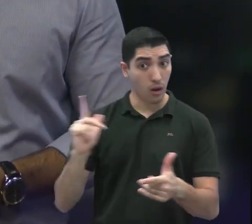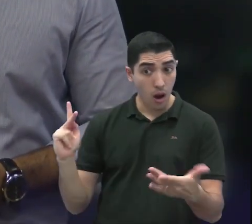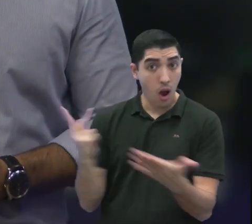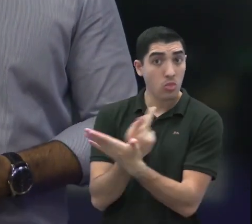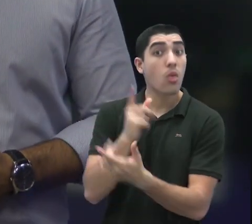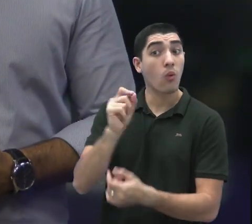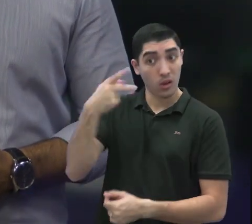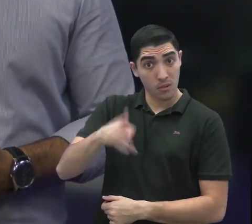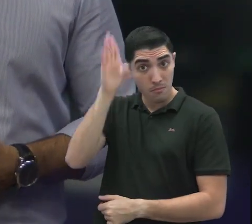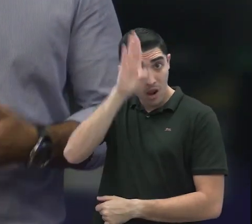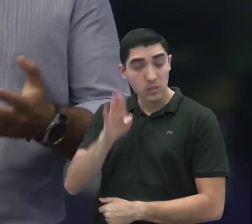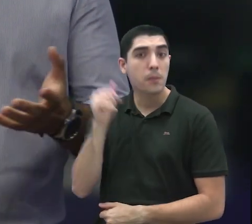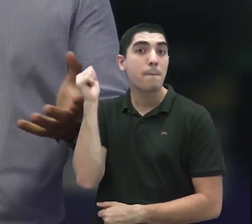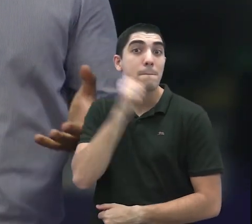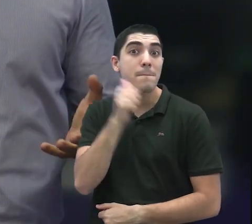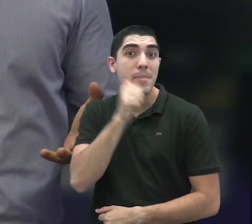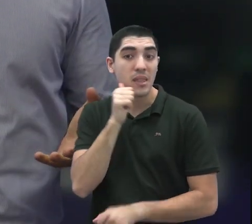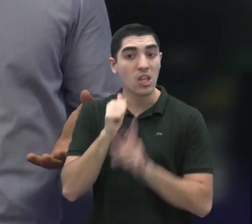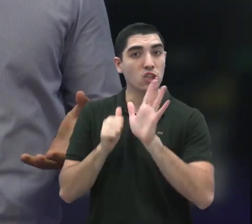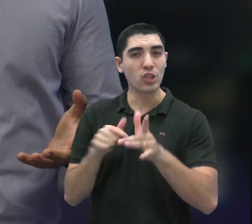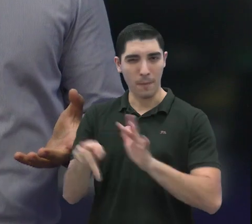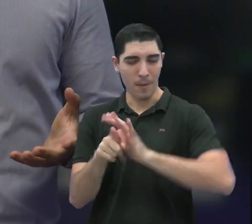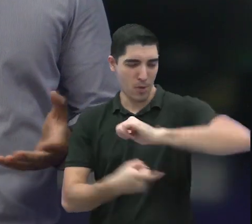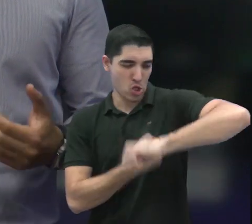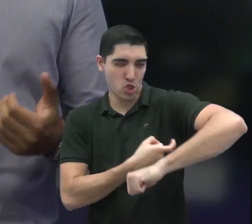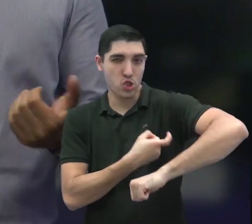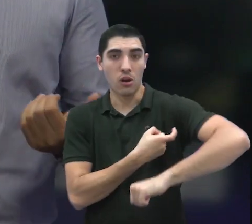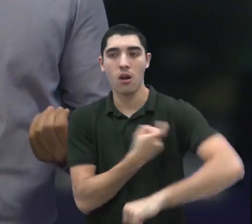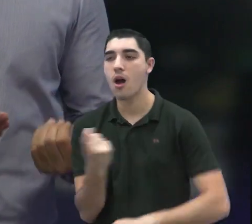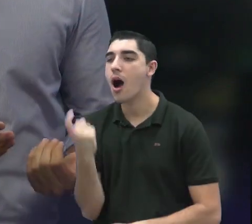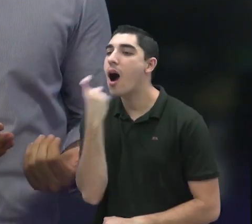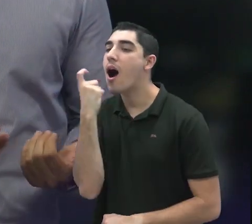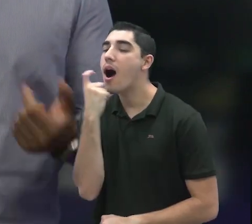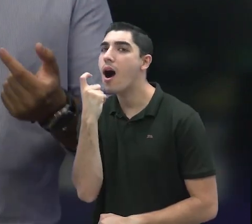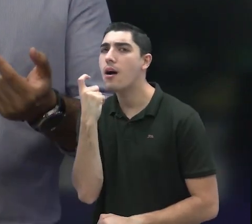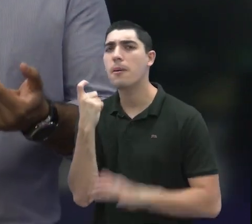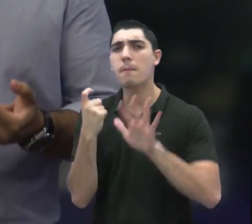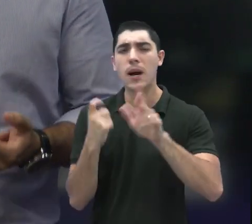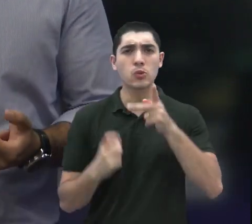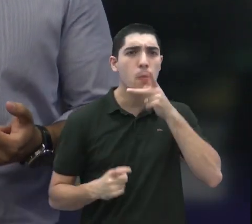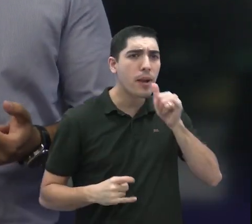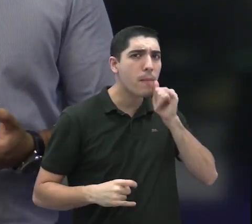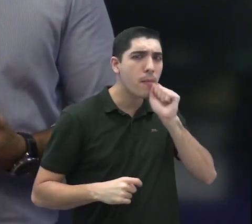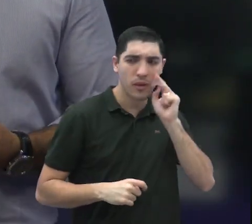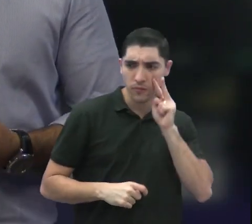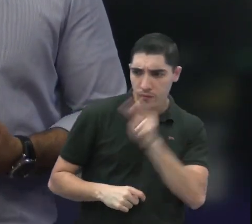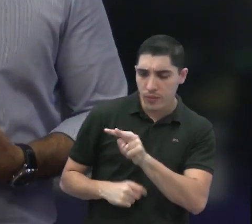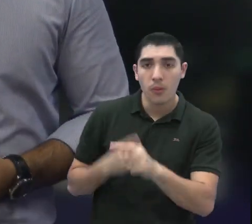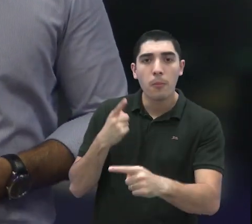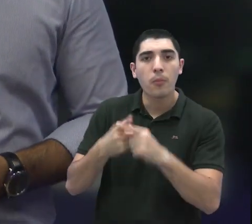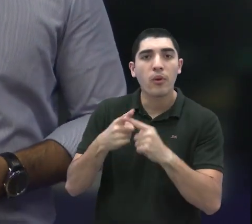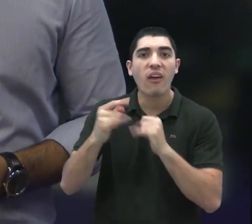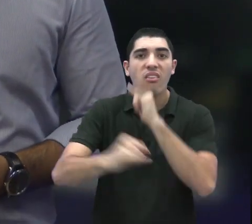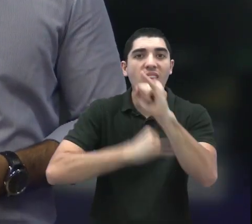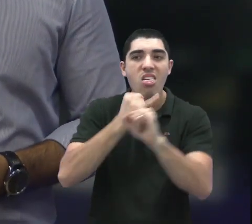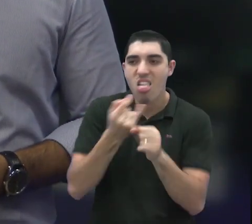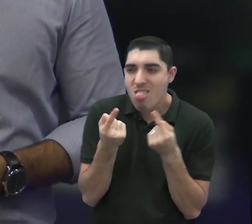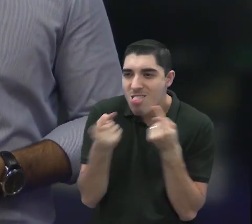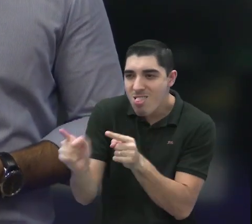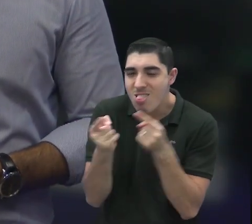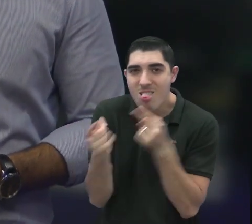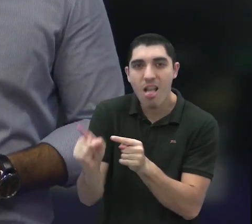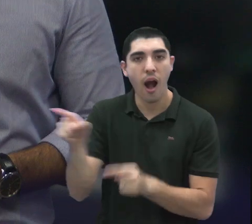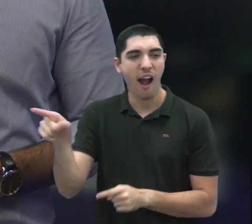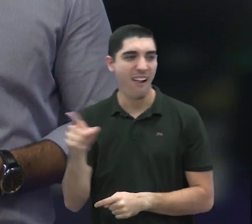grave chocou o país, que foi a morte de uma menina ao inalar desodorante. Segundo os pais, o ato teria sido motivado por